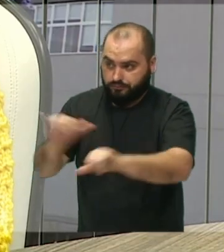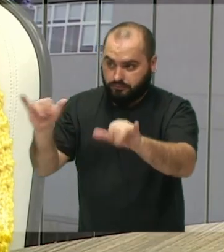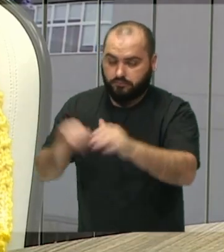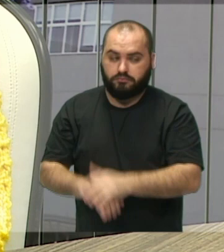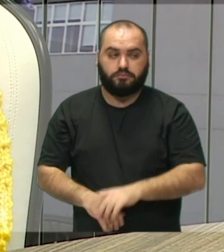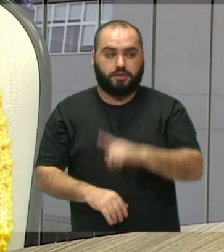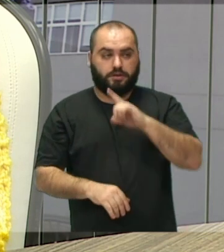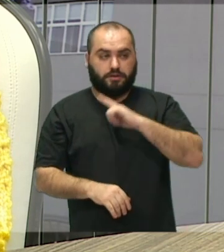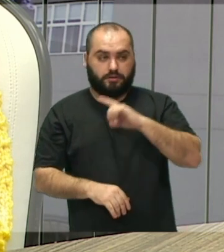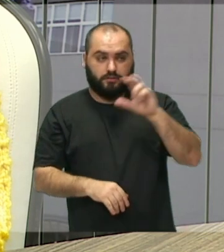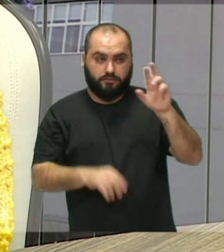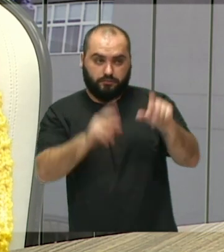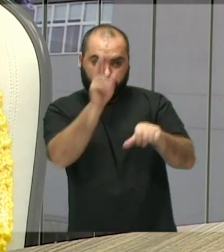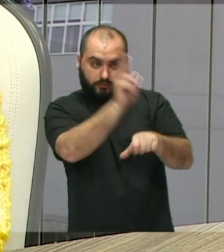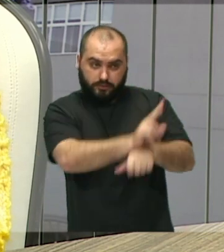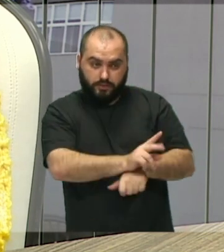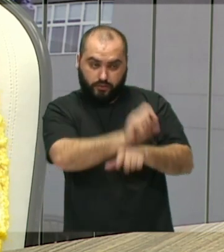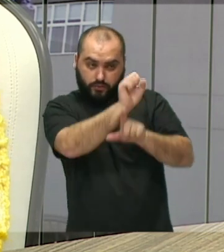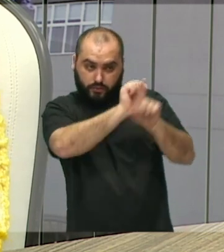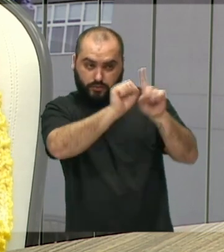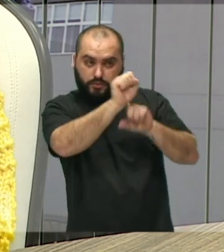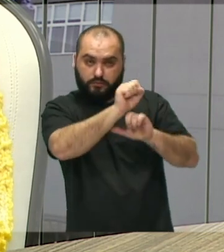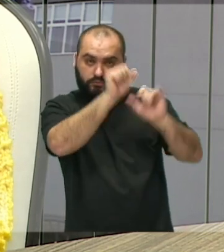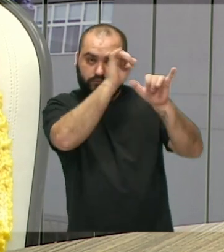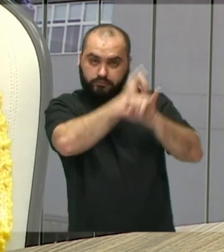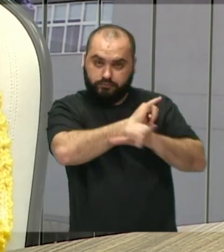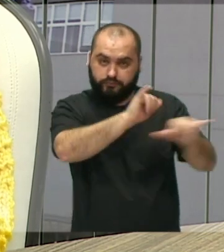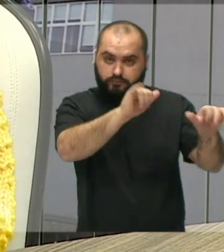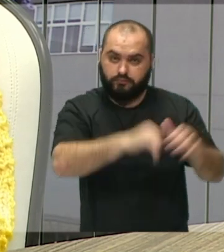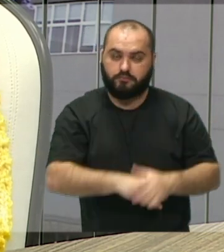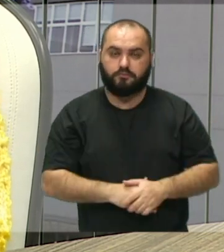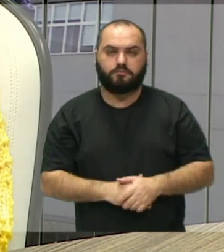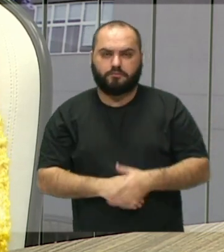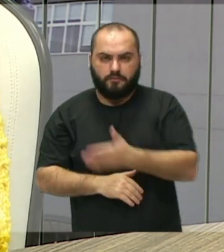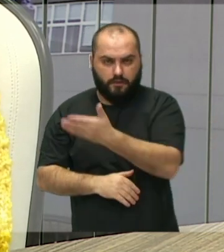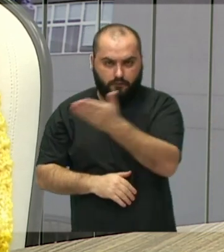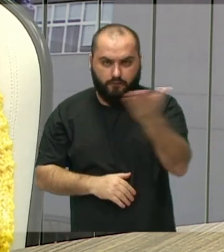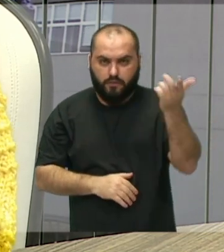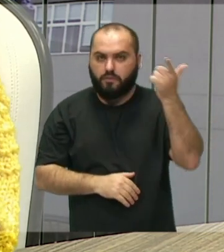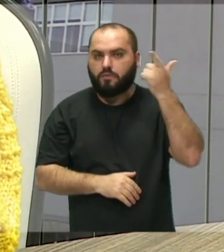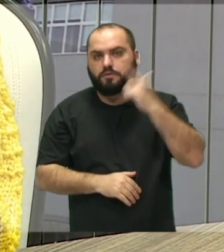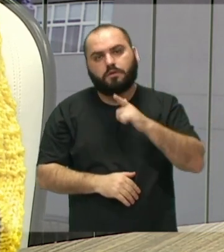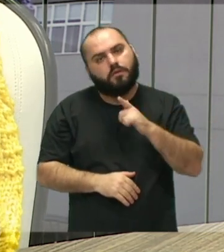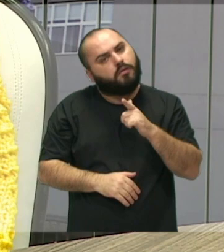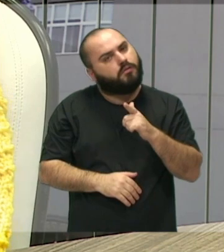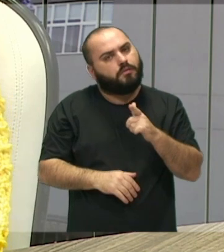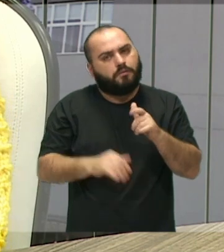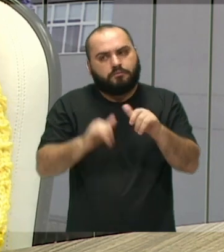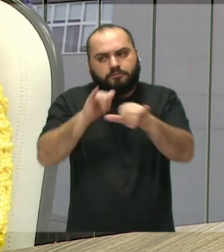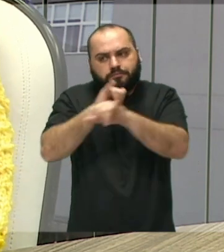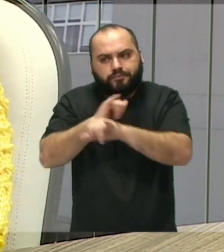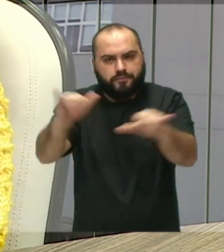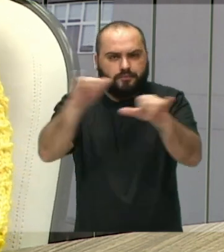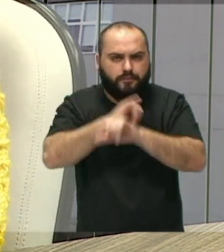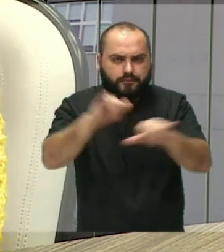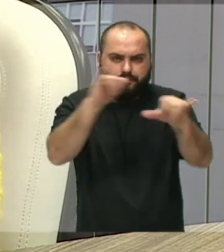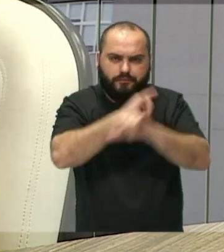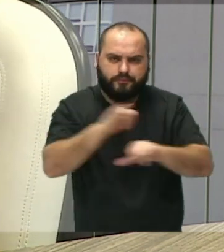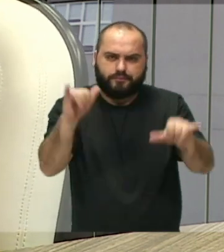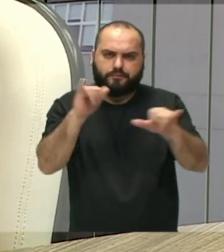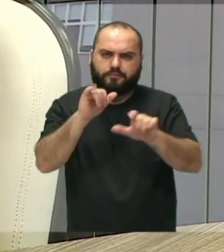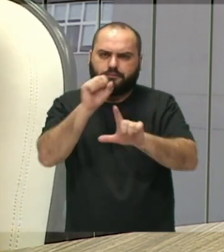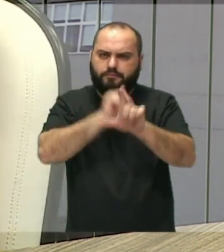conseguindo, entre os parceiros dos próprios observatórios, fazer essa divulgação para que essa informação de que existe